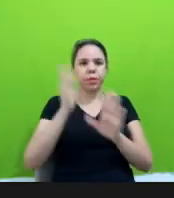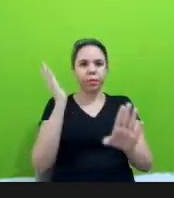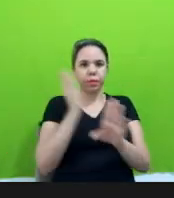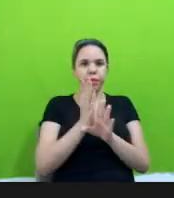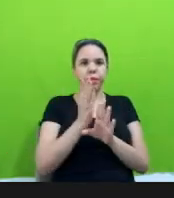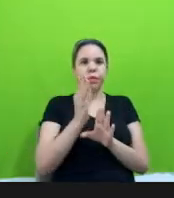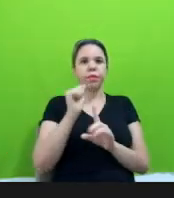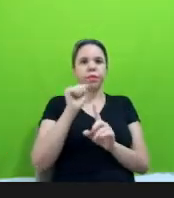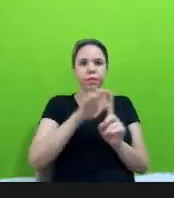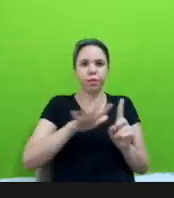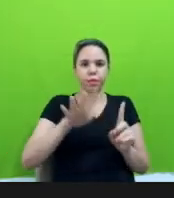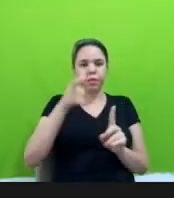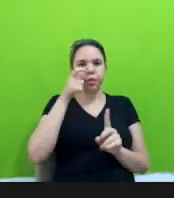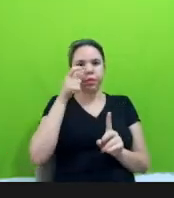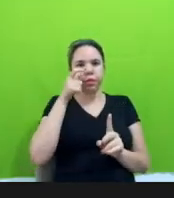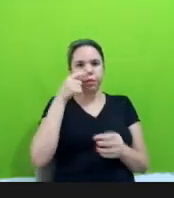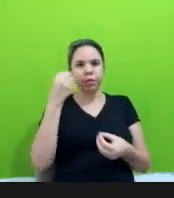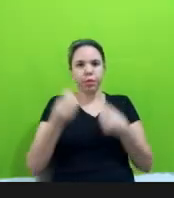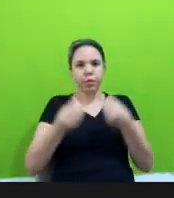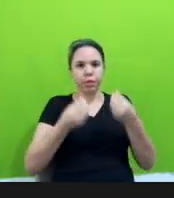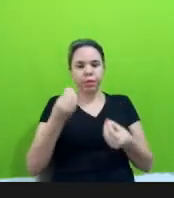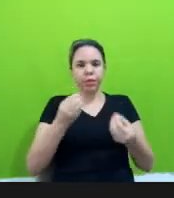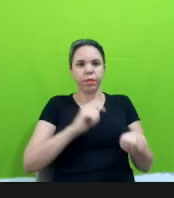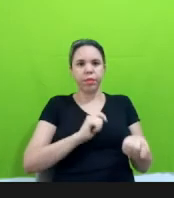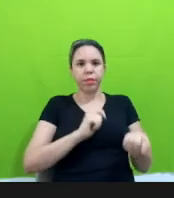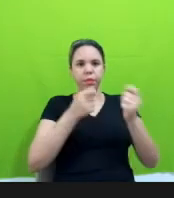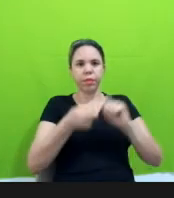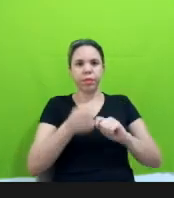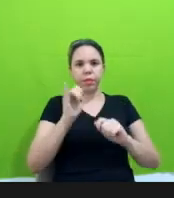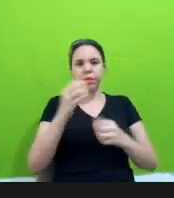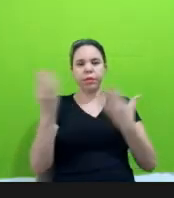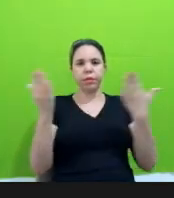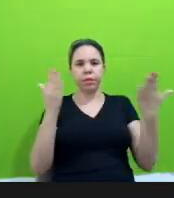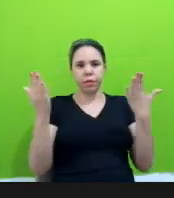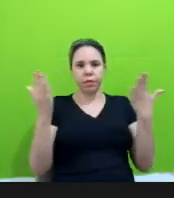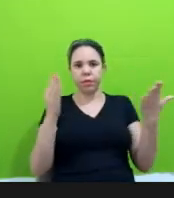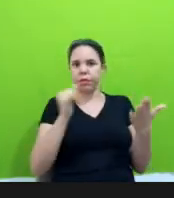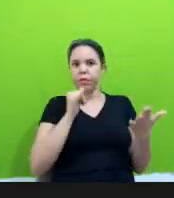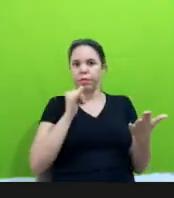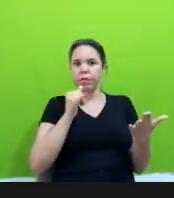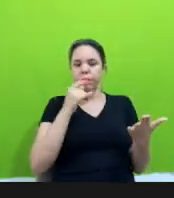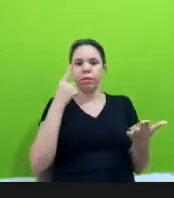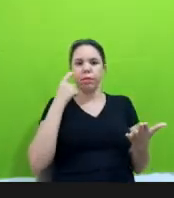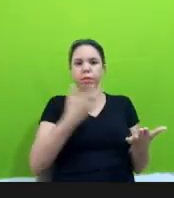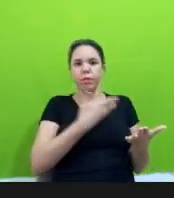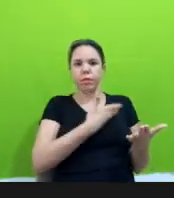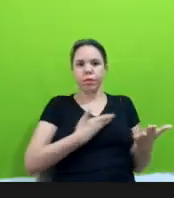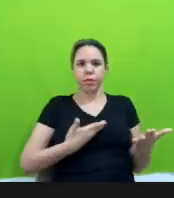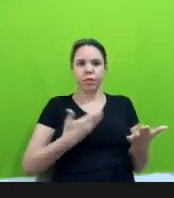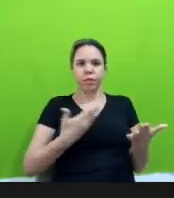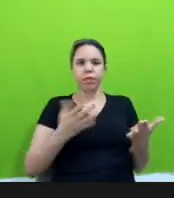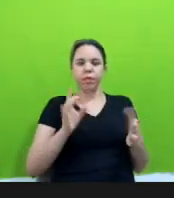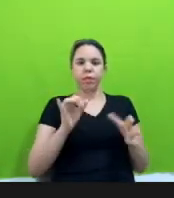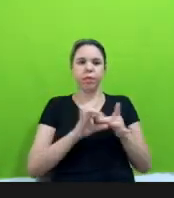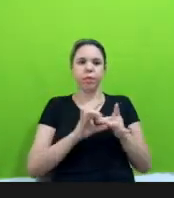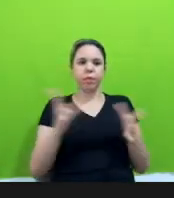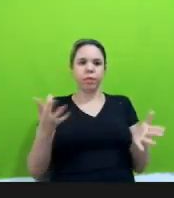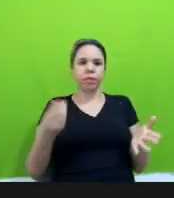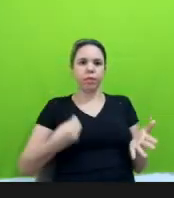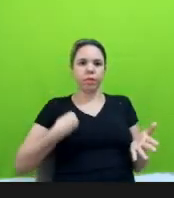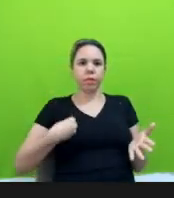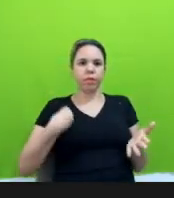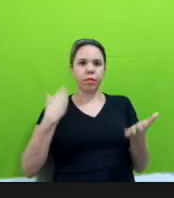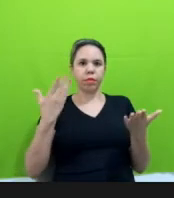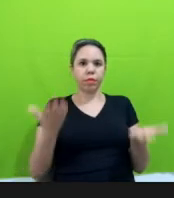civil para ver, né, de forma adequada qual é o tipo de interesse público que está em jogo quando a gente está